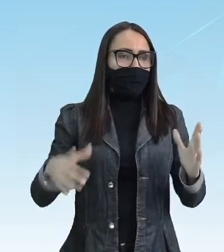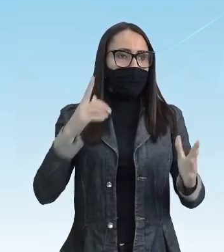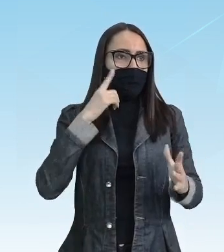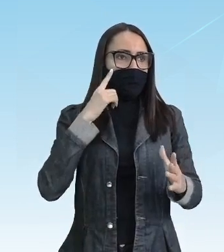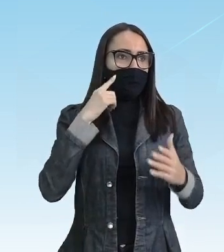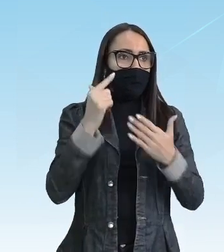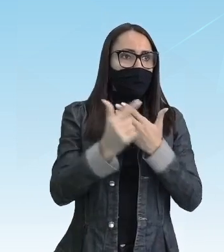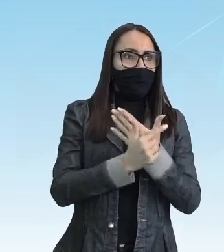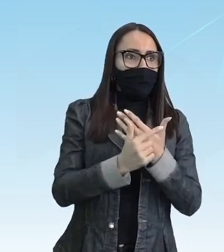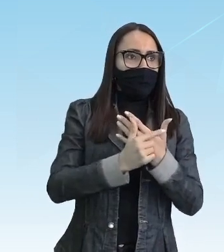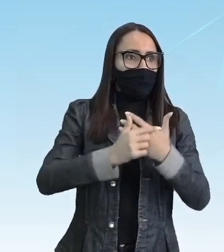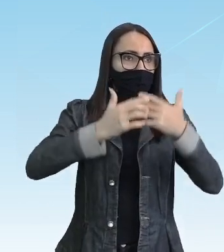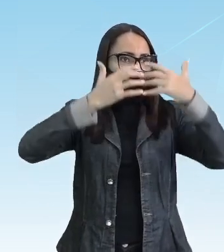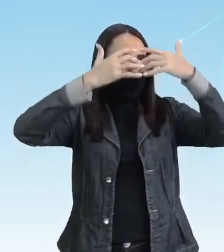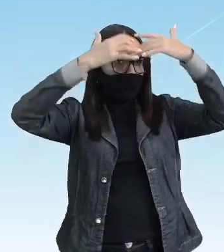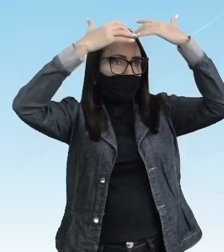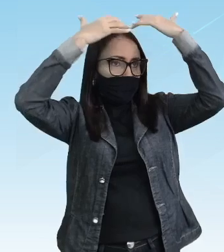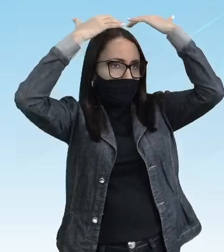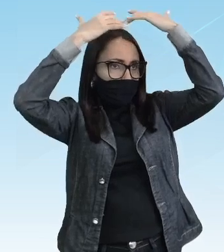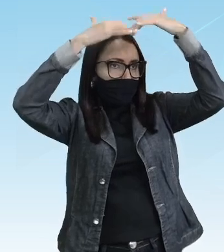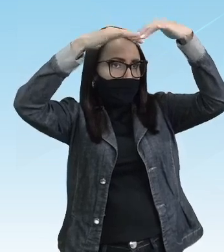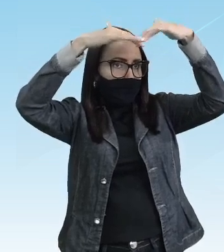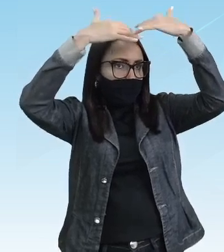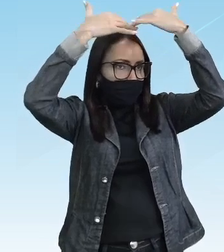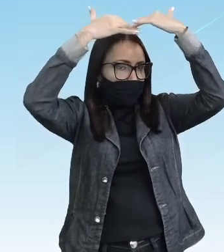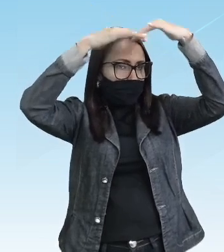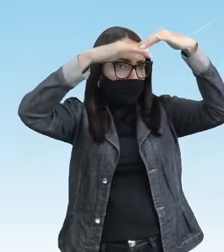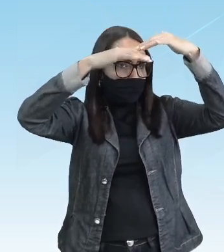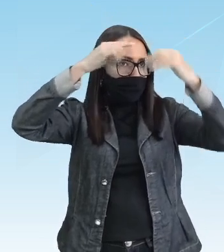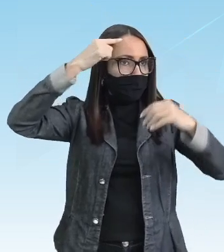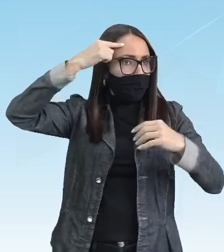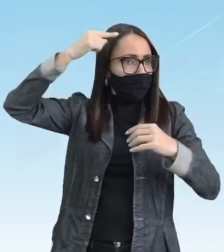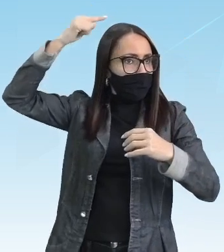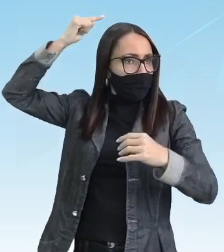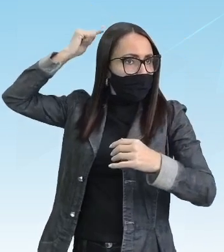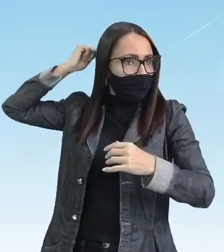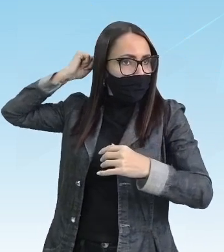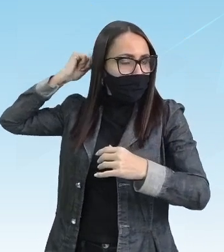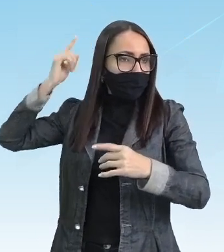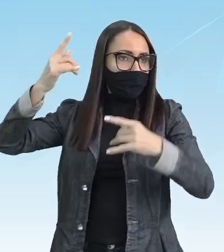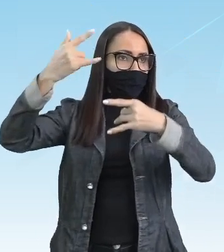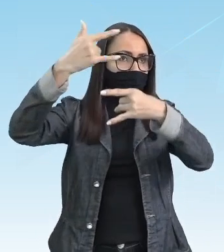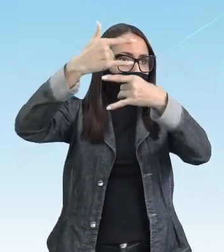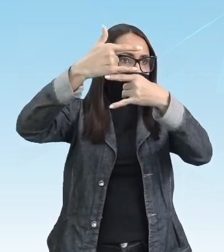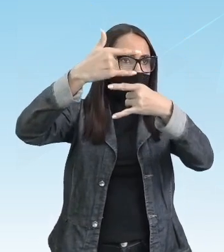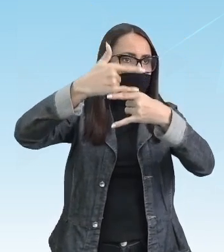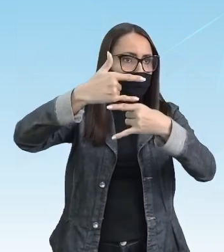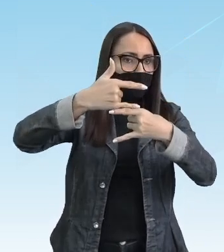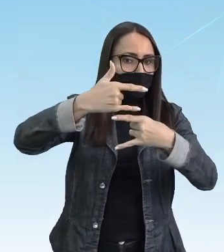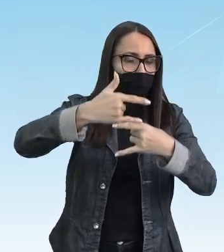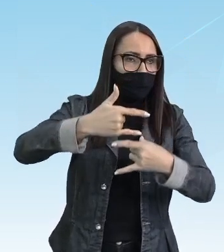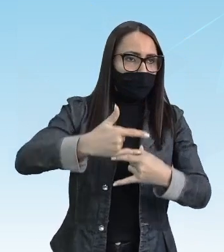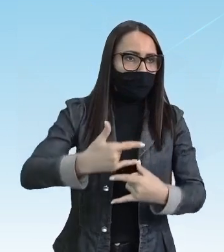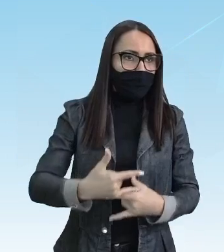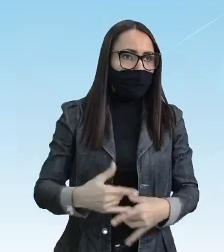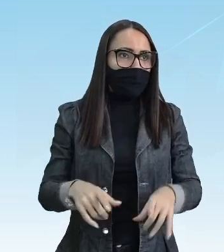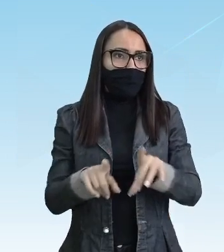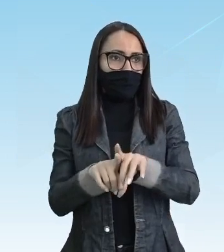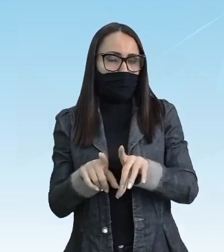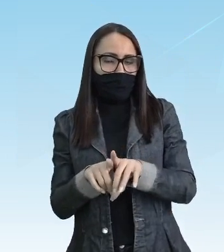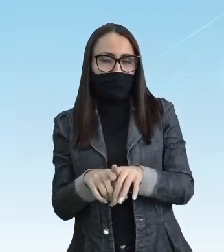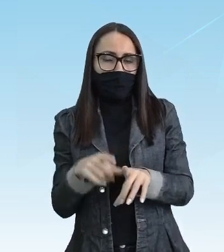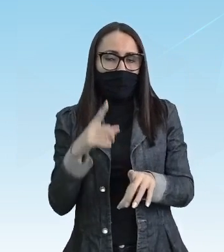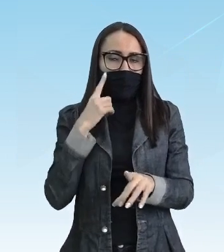na proteção do nosso encéfalo, da coluna vertebral, na produção ali, no caso